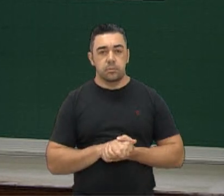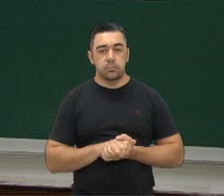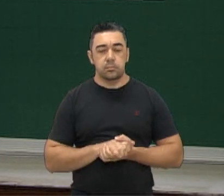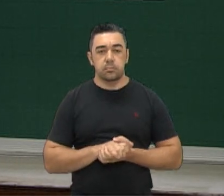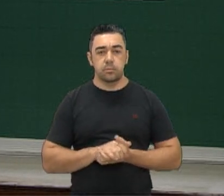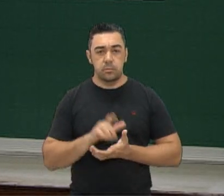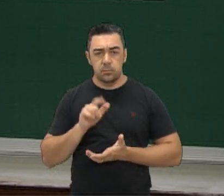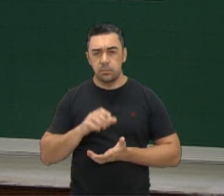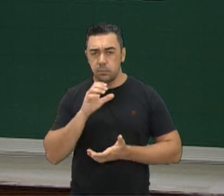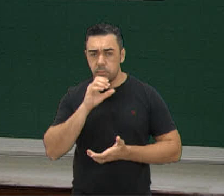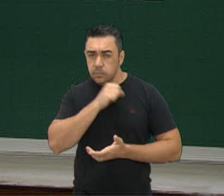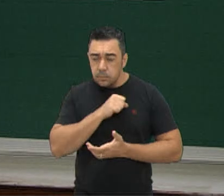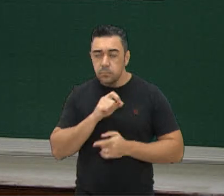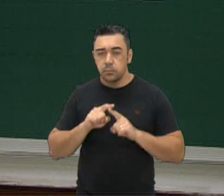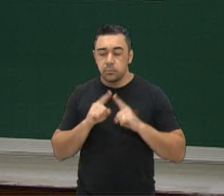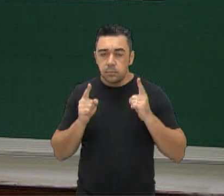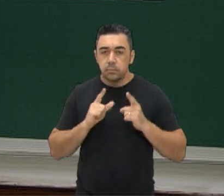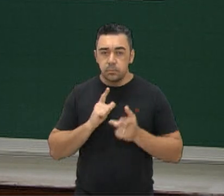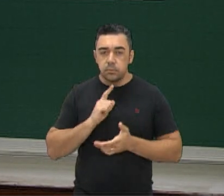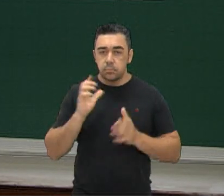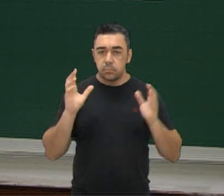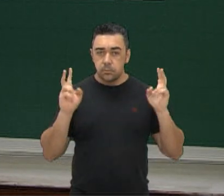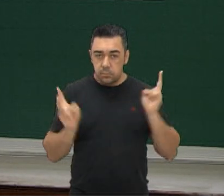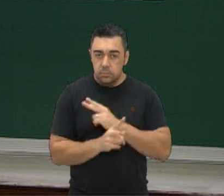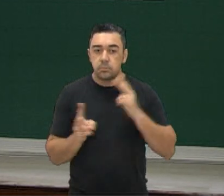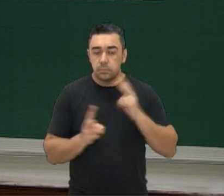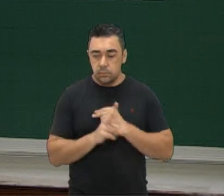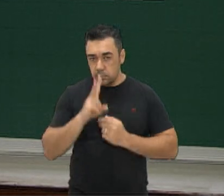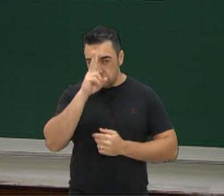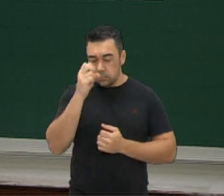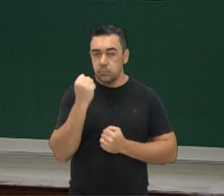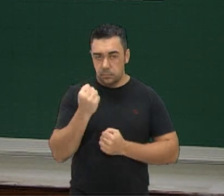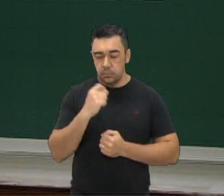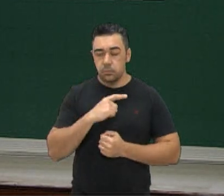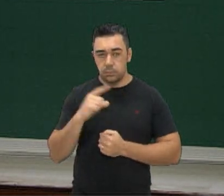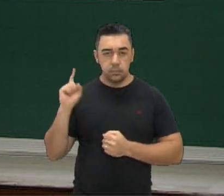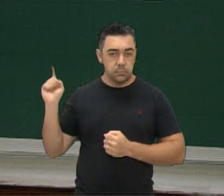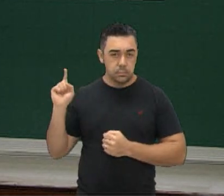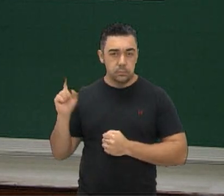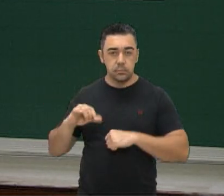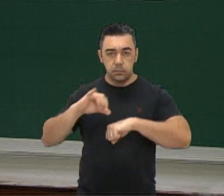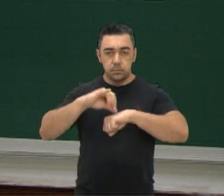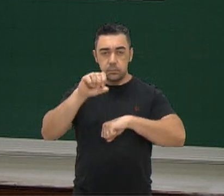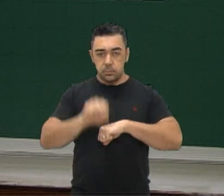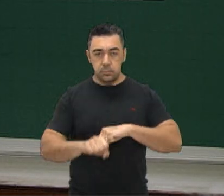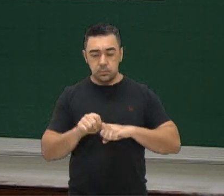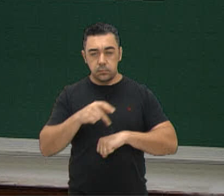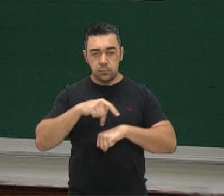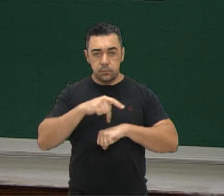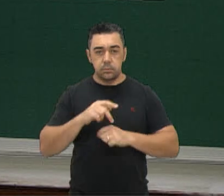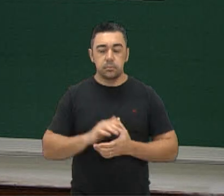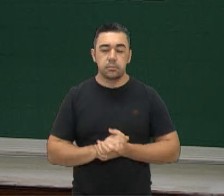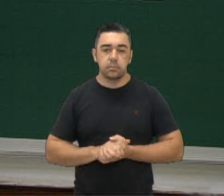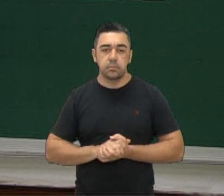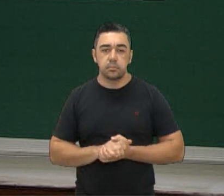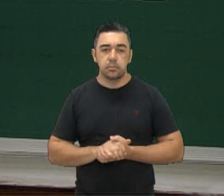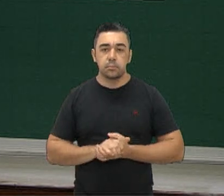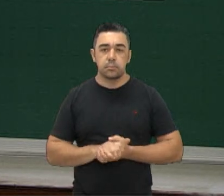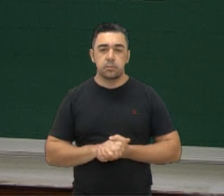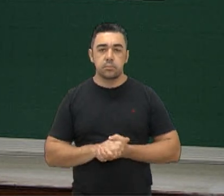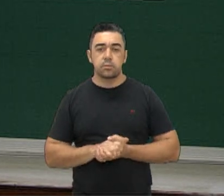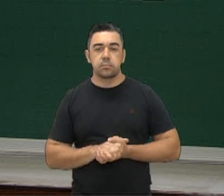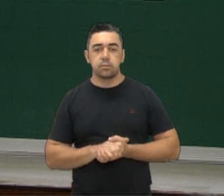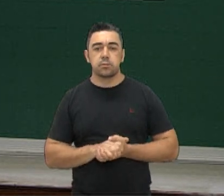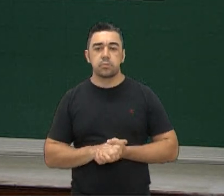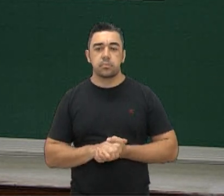que é rápida, com ventos bastante intensos no centro e no sul do país. Os peruanos